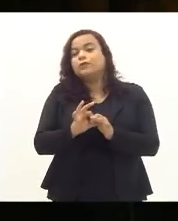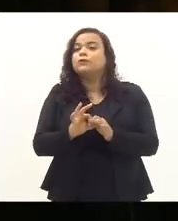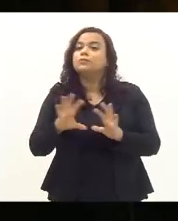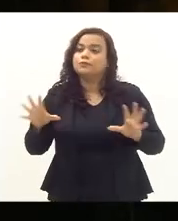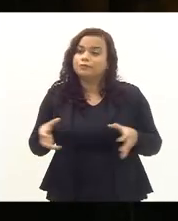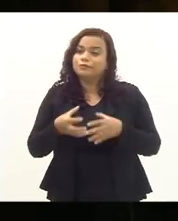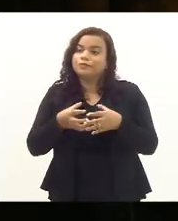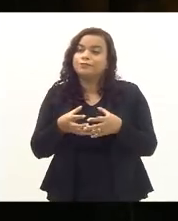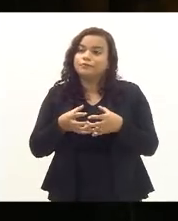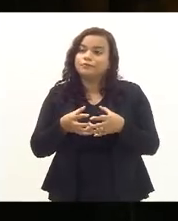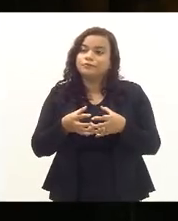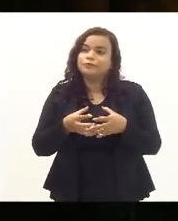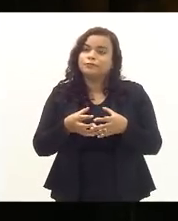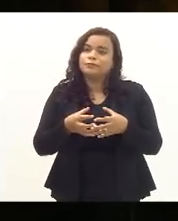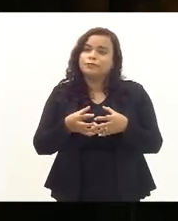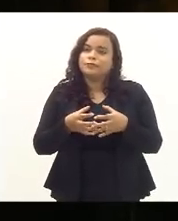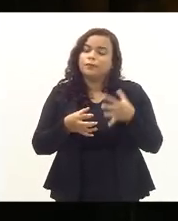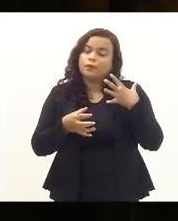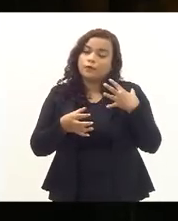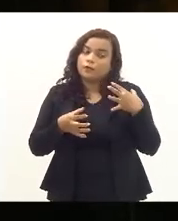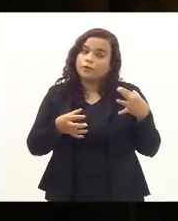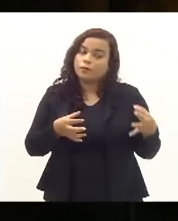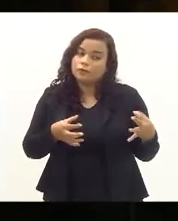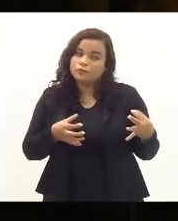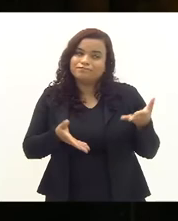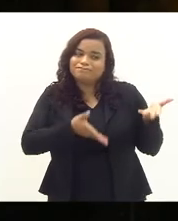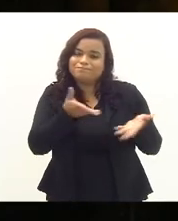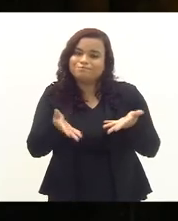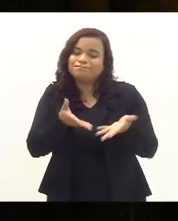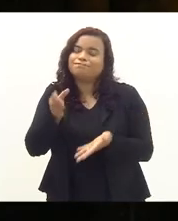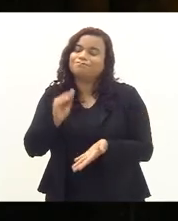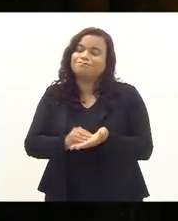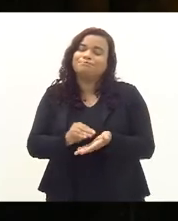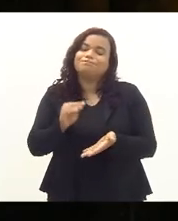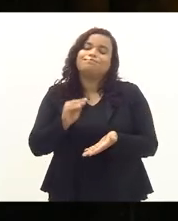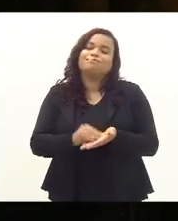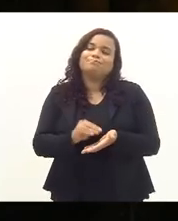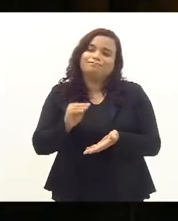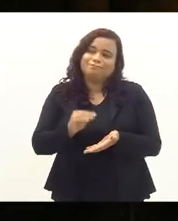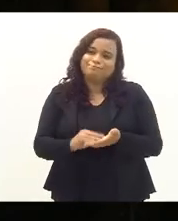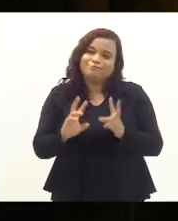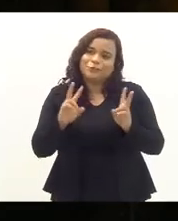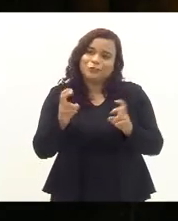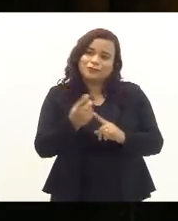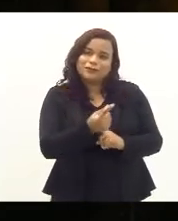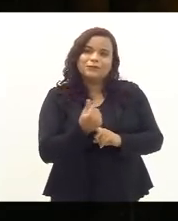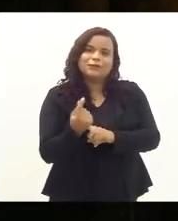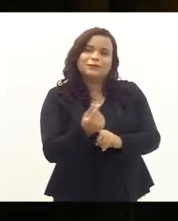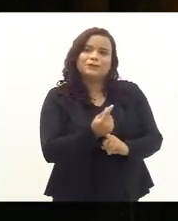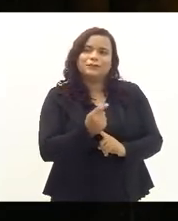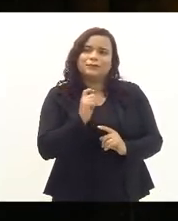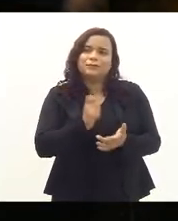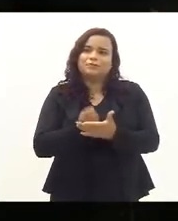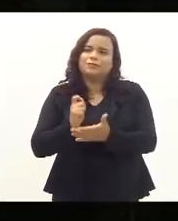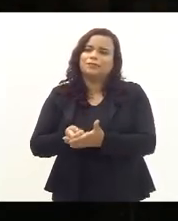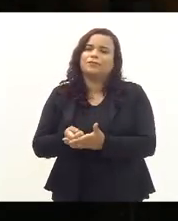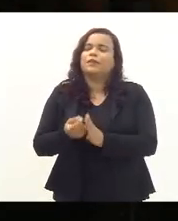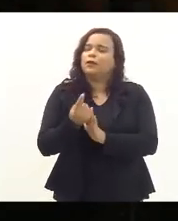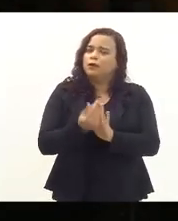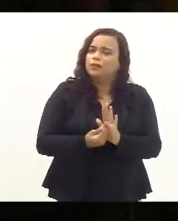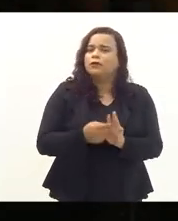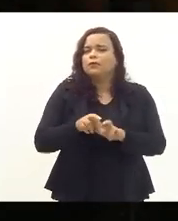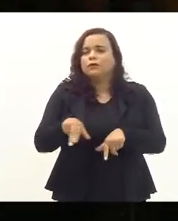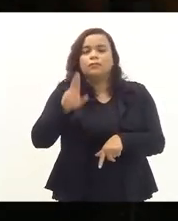montante de um olhar pouco cuidadoso sobre as Finanças do Estado sobre o orçamento